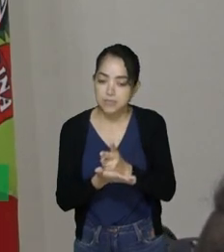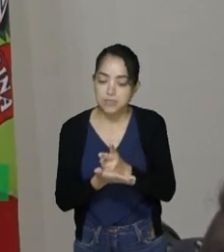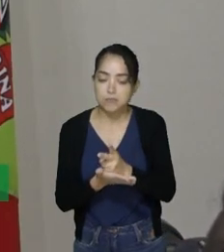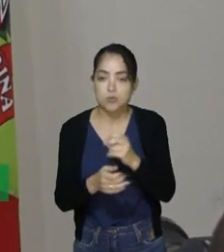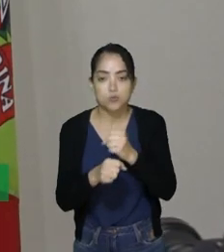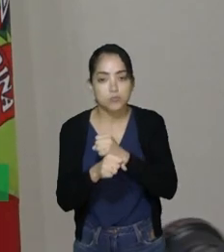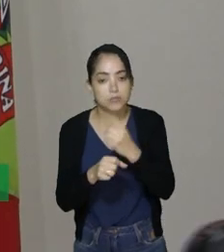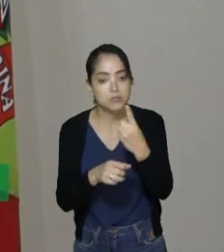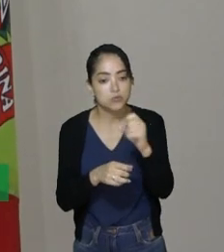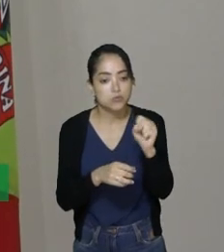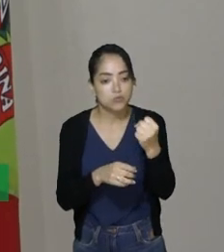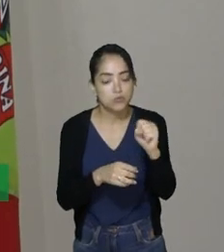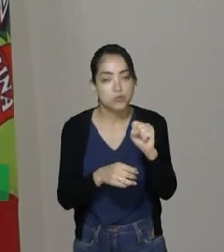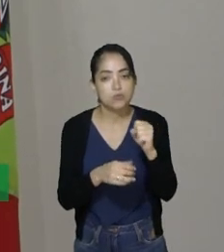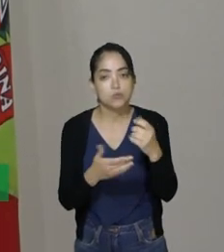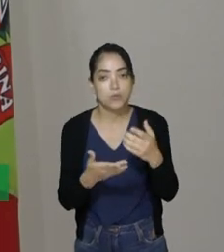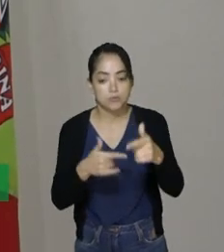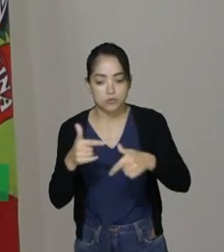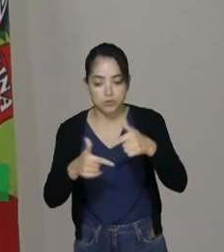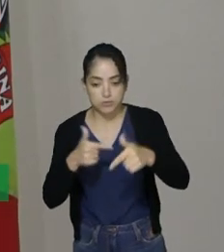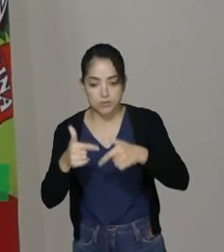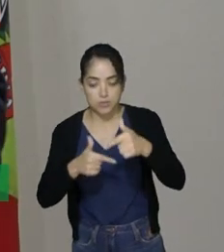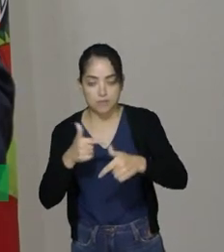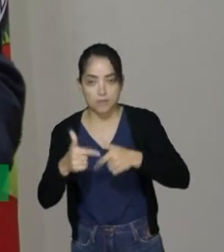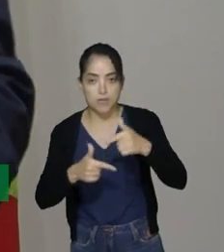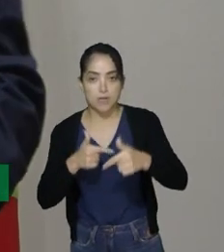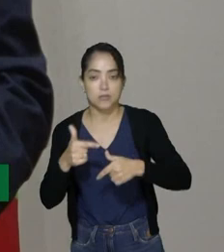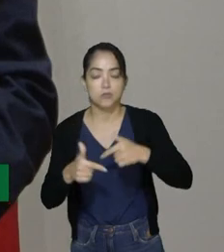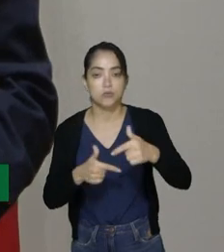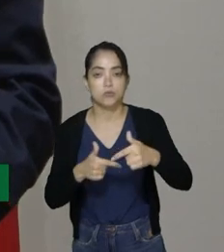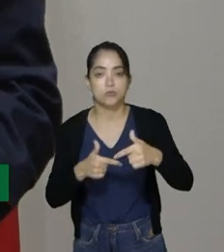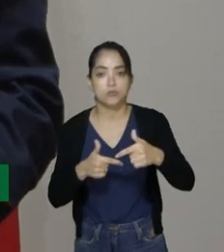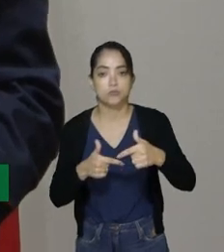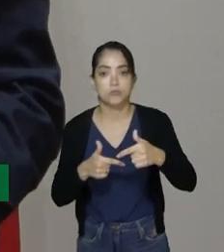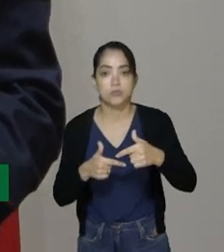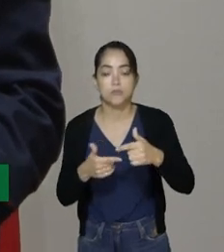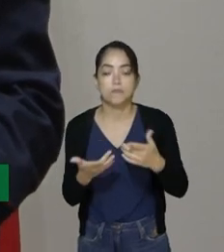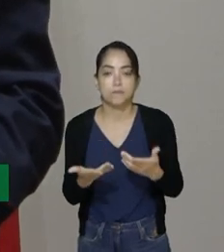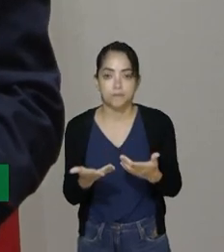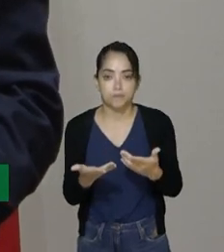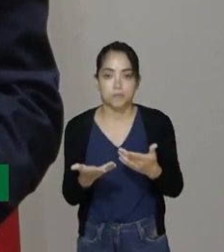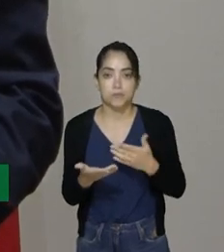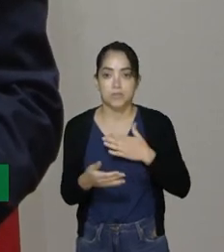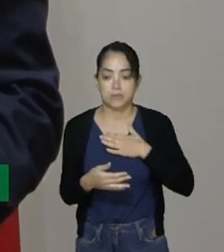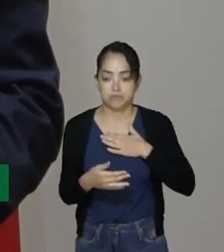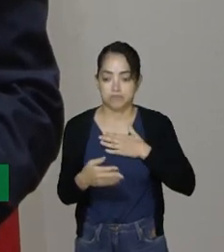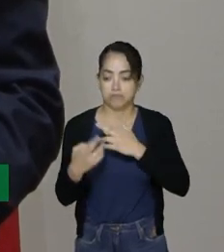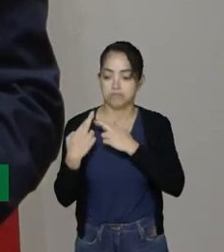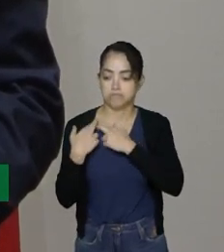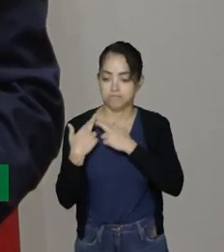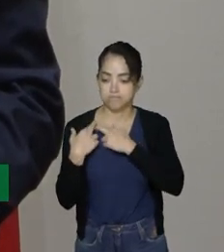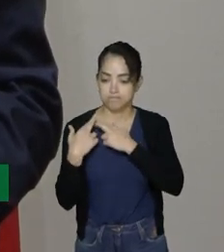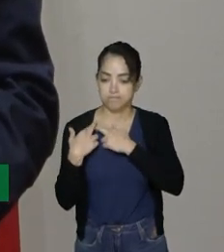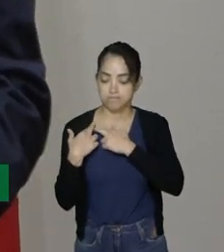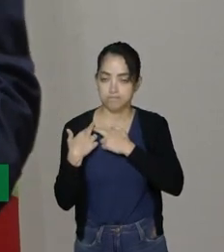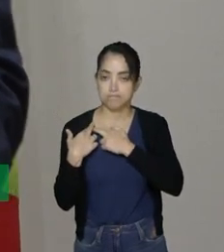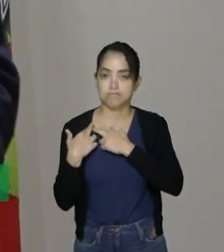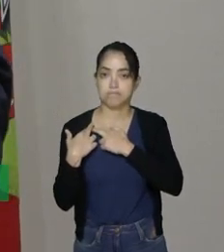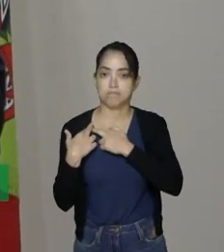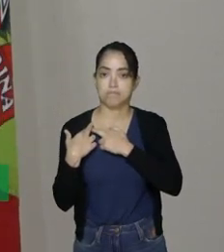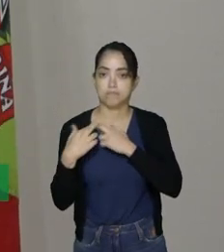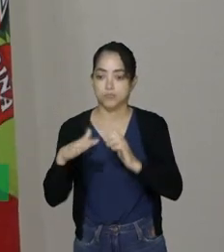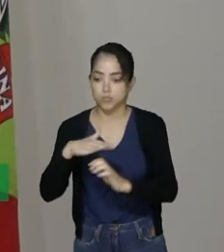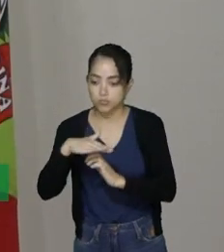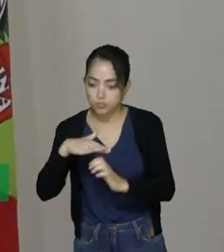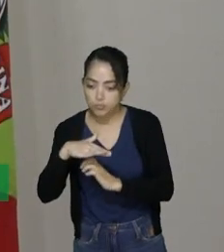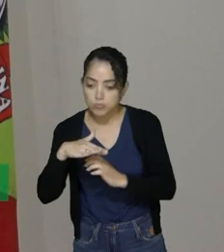18 anos de vida pública, eu nunca deixei da minha responsabilidade empresarial, de pai